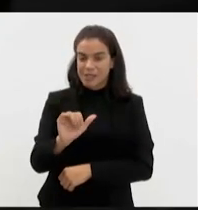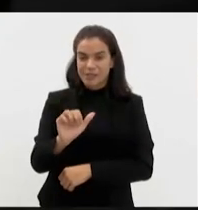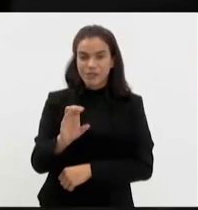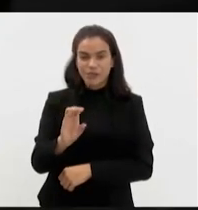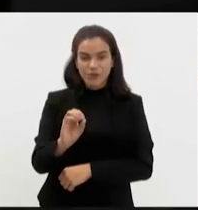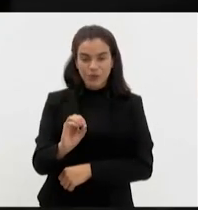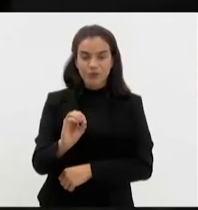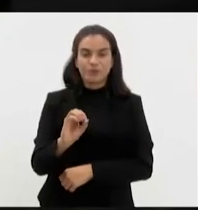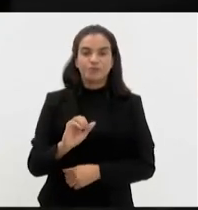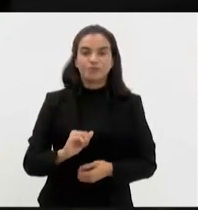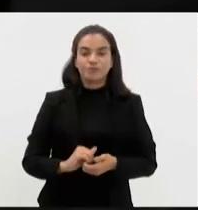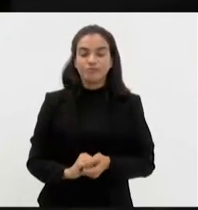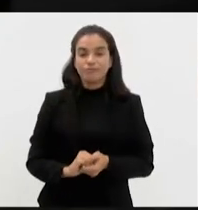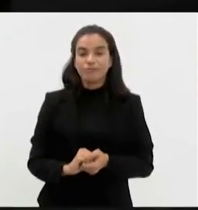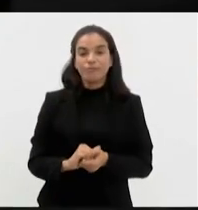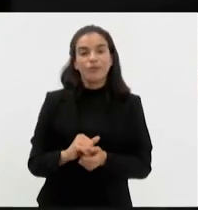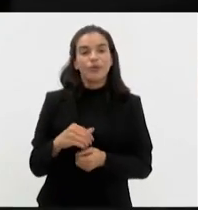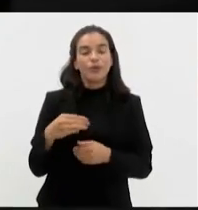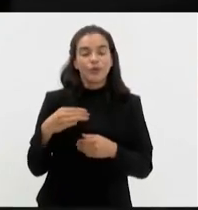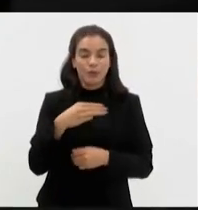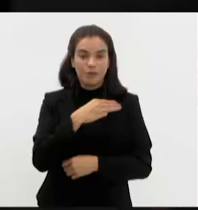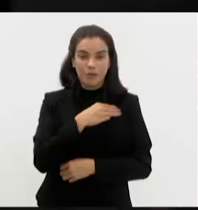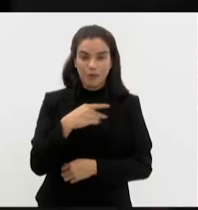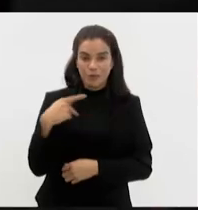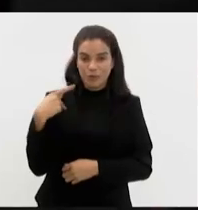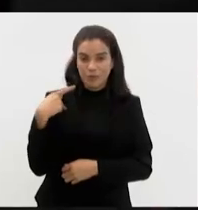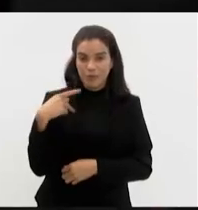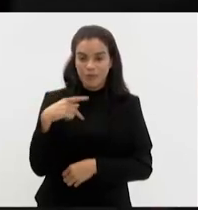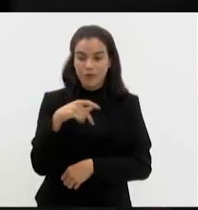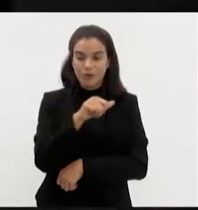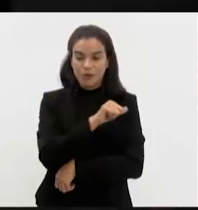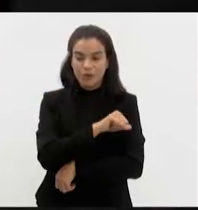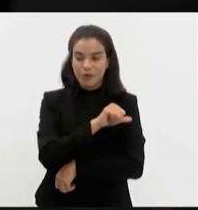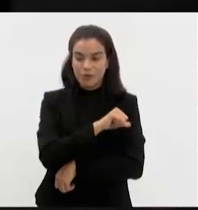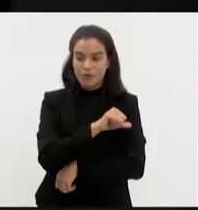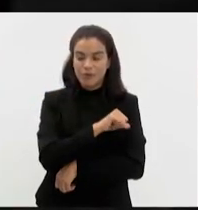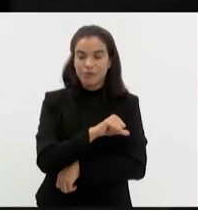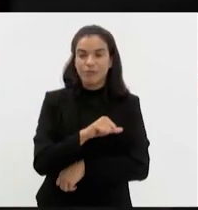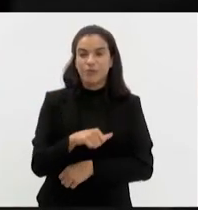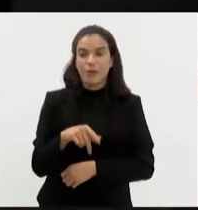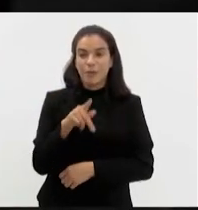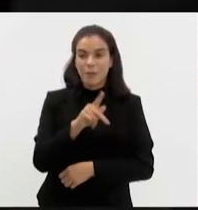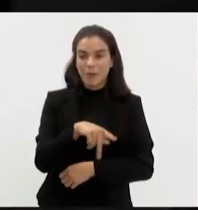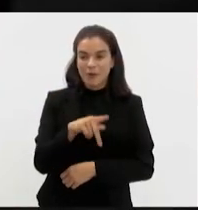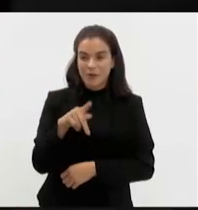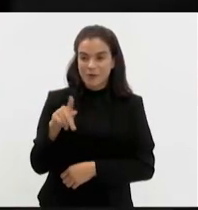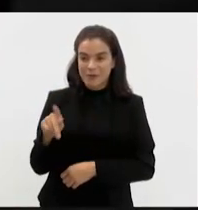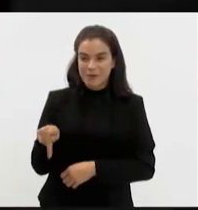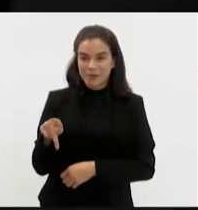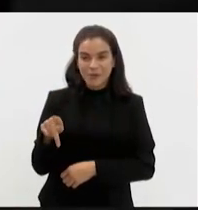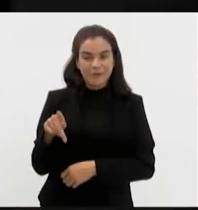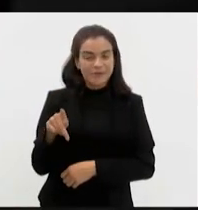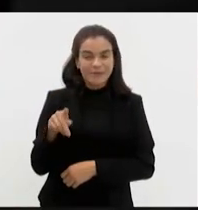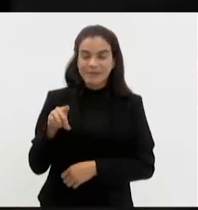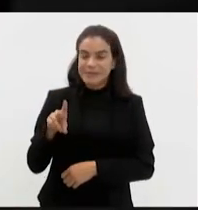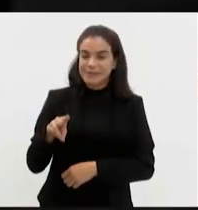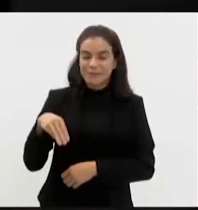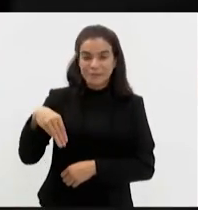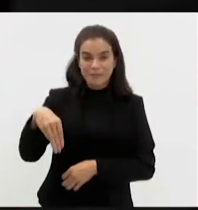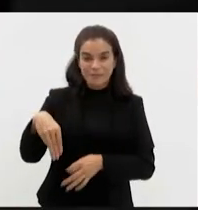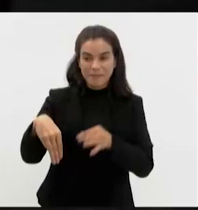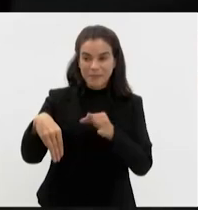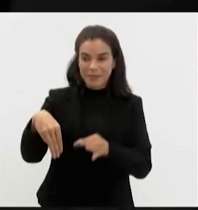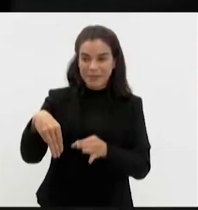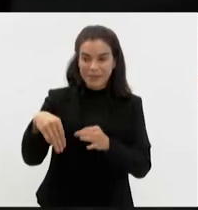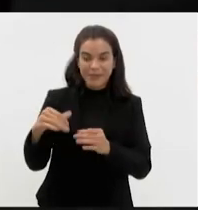justiça do Ministério Público do Rio de Janeiro meu querido professor eterno Ministro e também meu